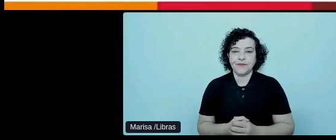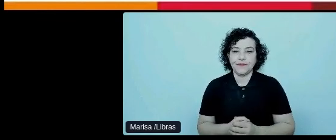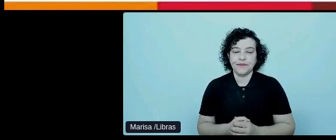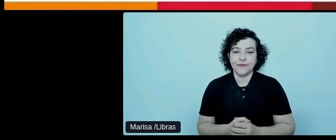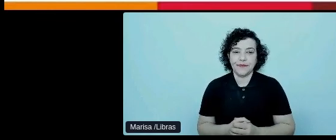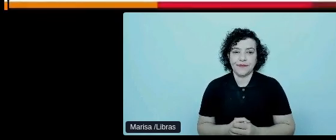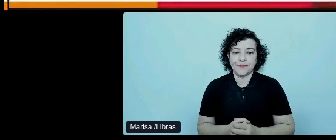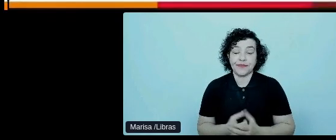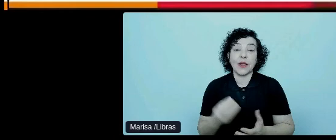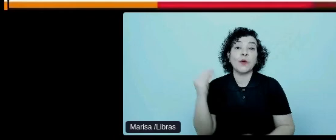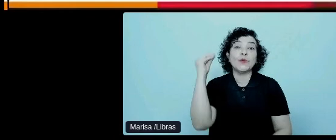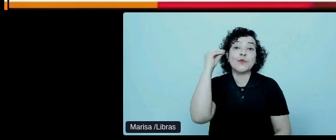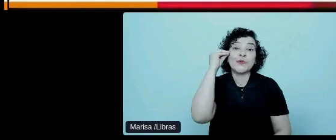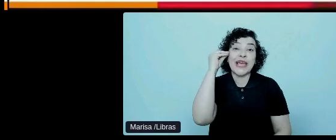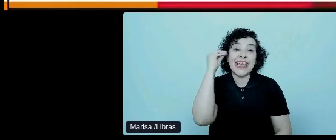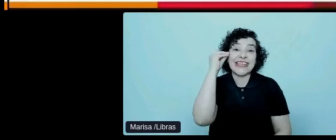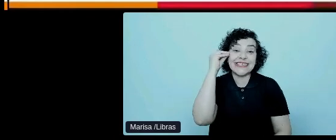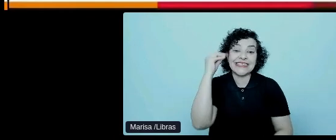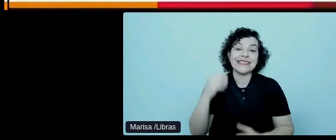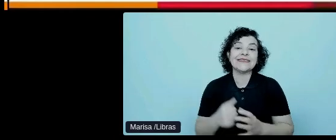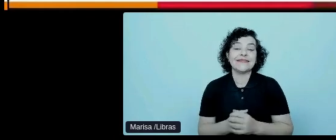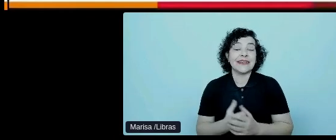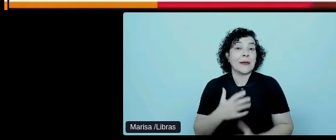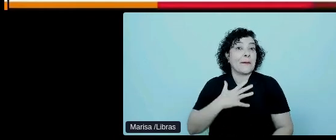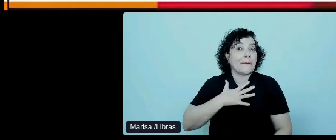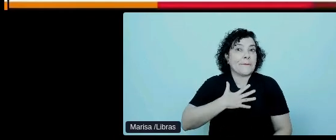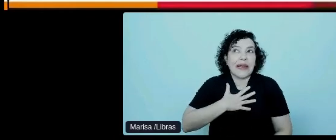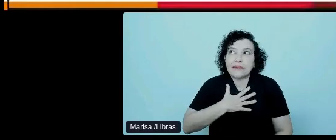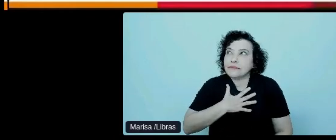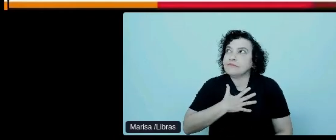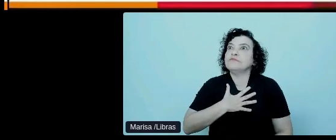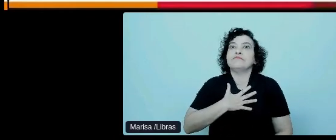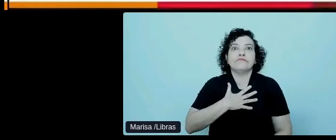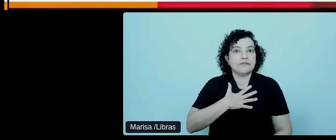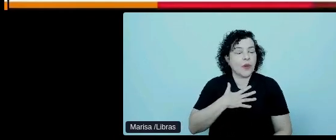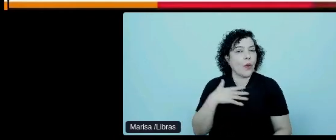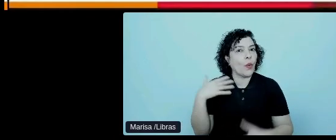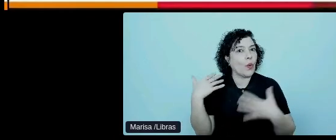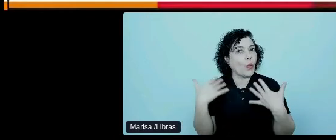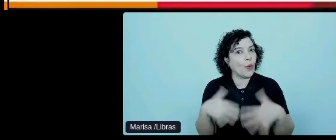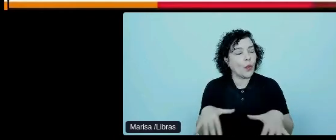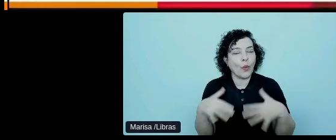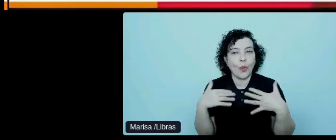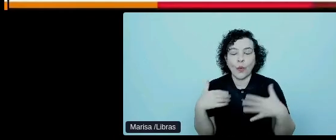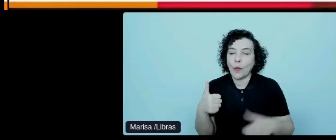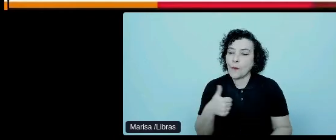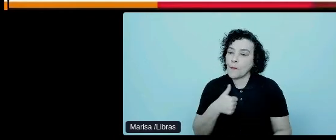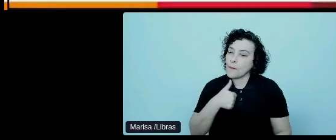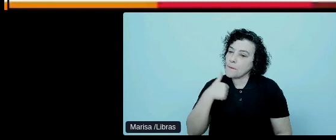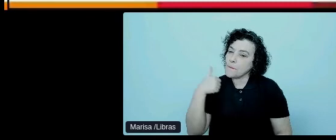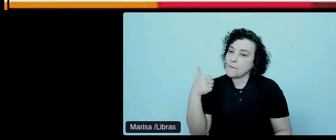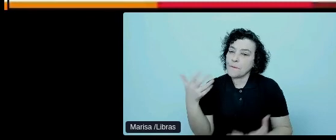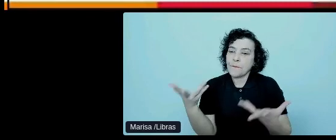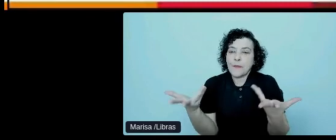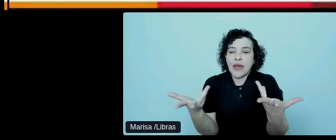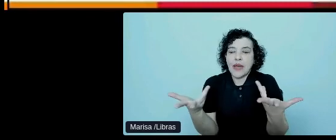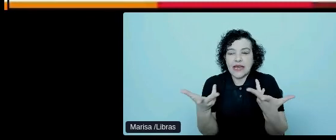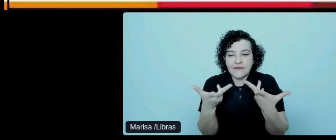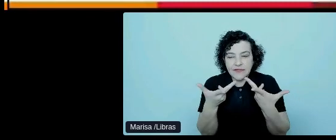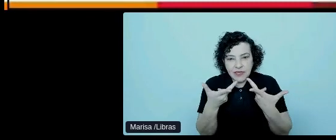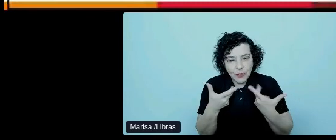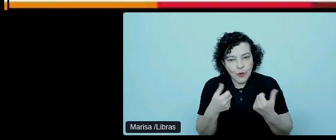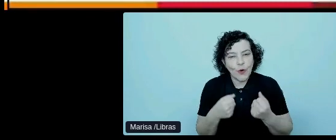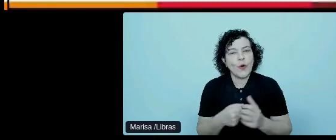Beleza, os testes. Os testes, assim, para mim foi o melhor dos mundos, assim. Eu achei fantástico essa parte que vai